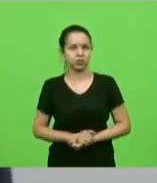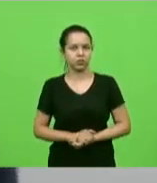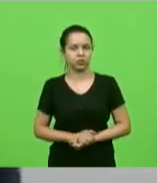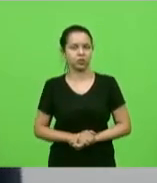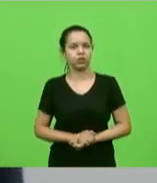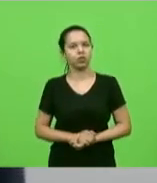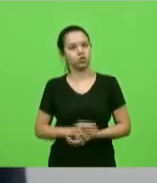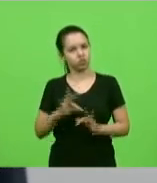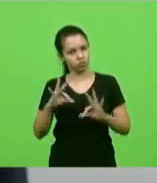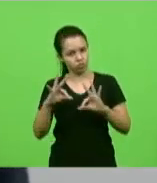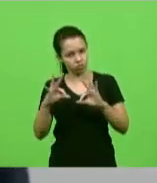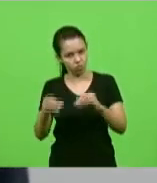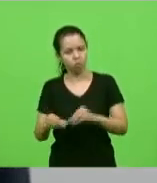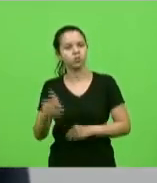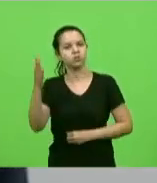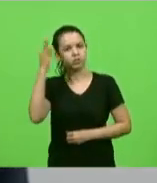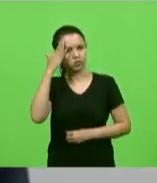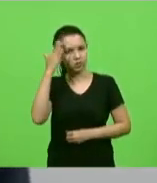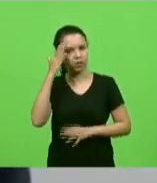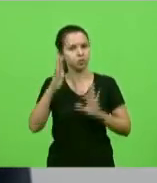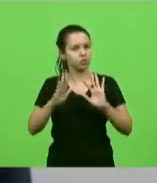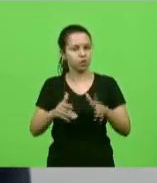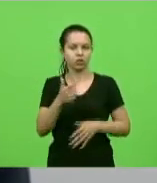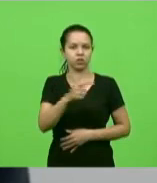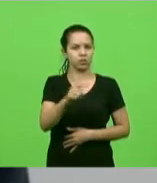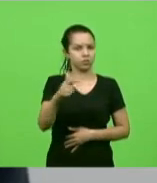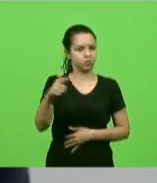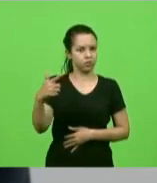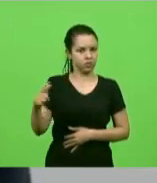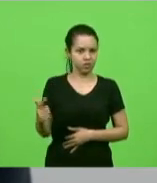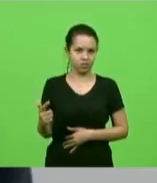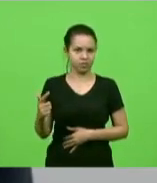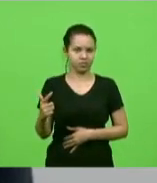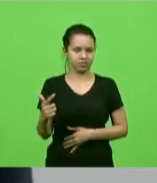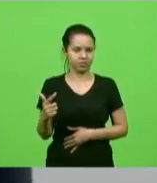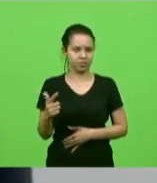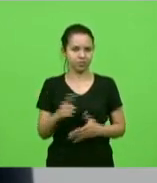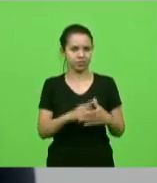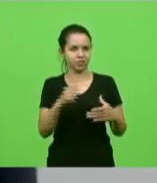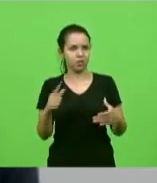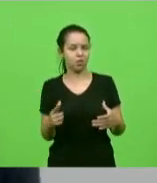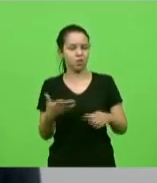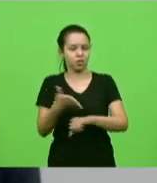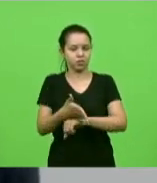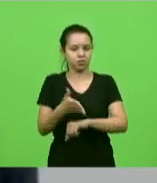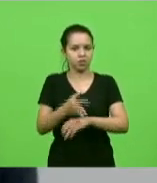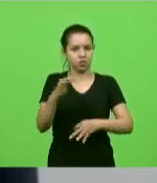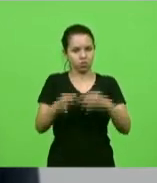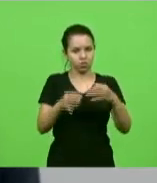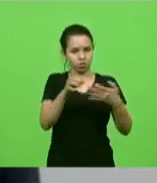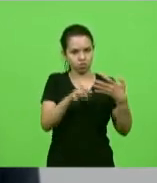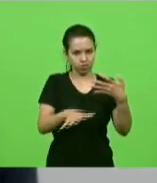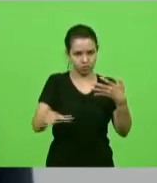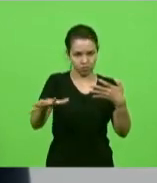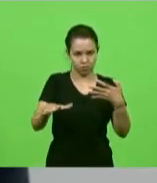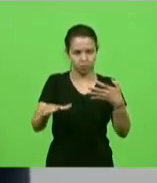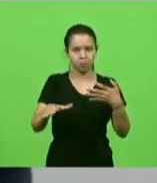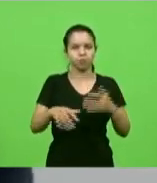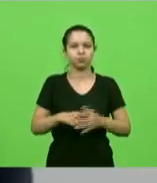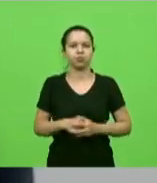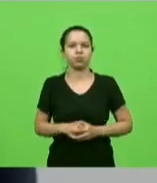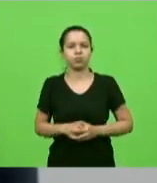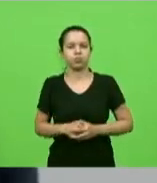de todos é sabido, não existe exceção para o exercício da jurisdição. Nós, a